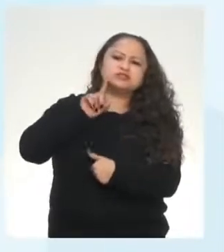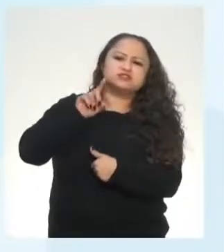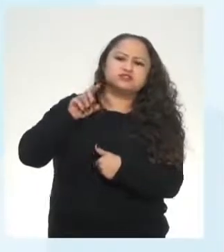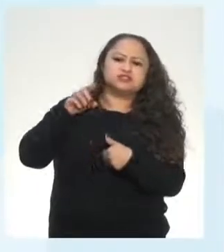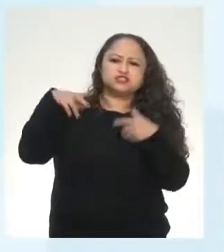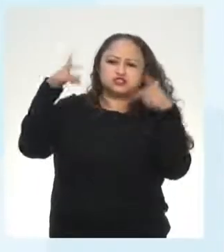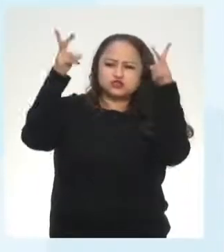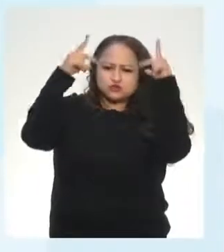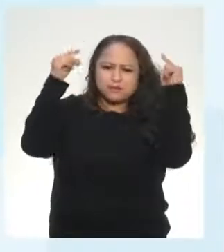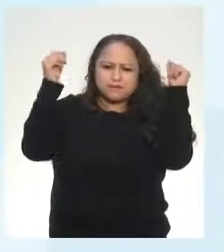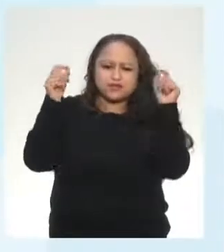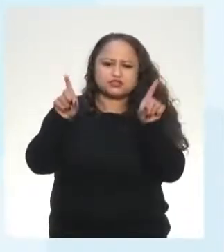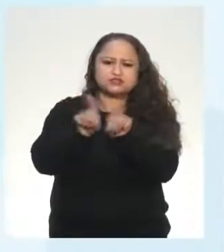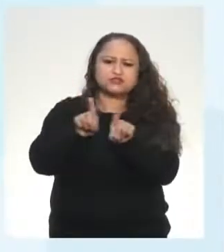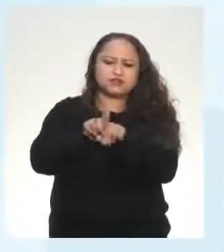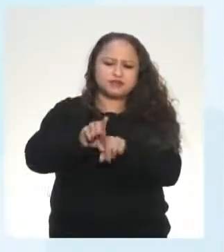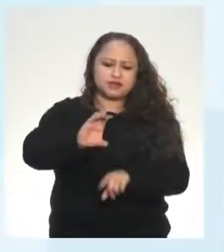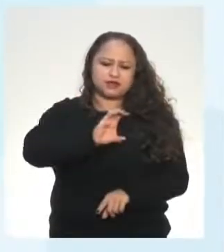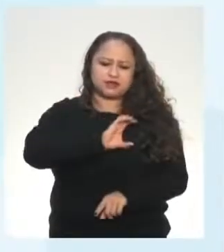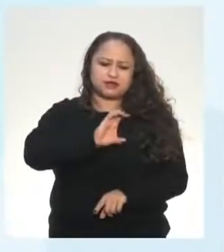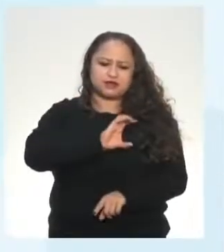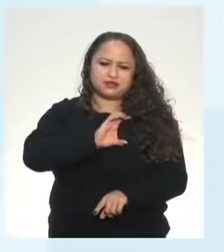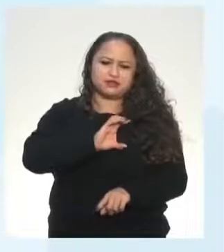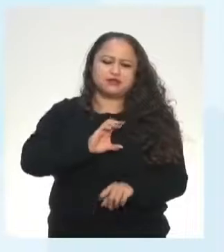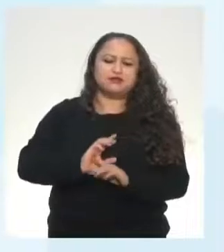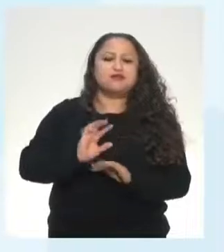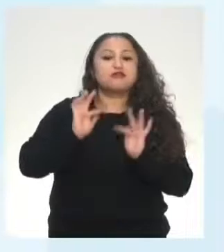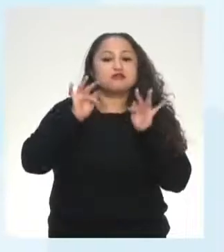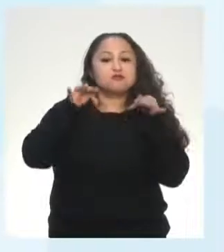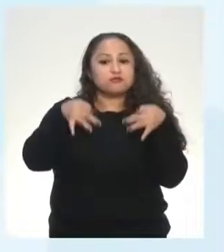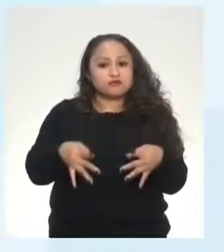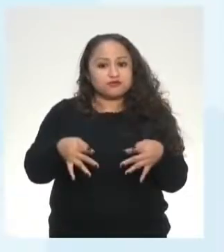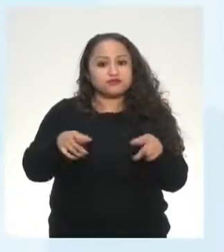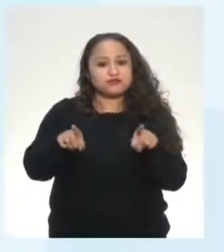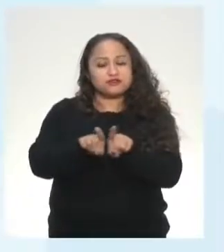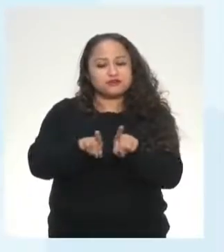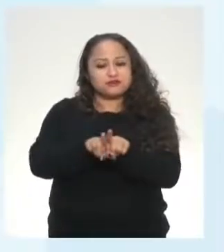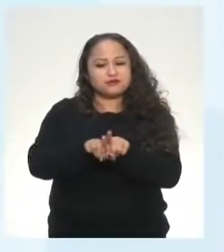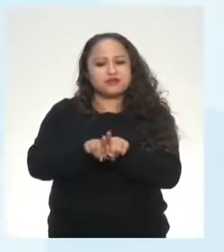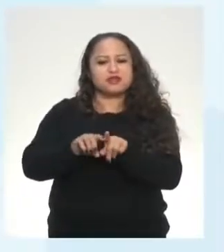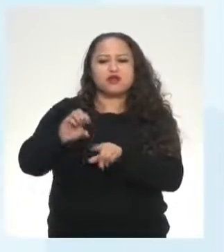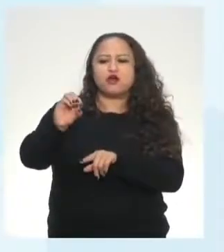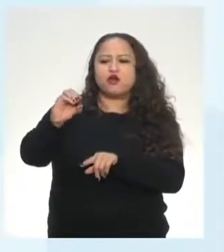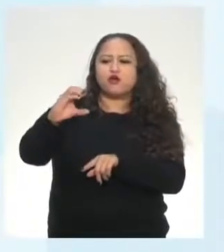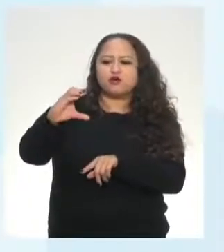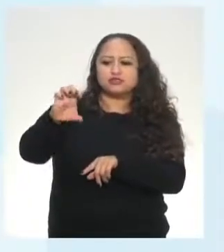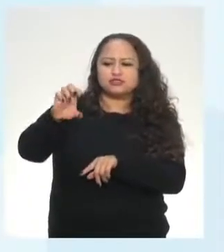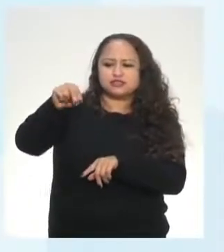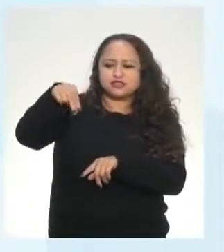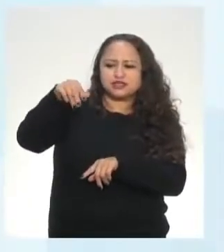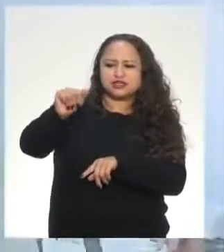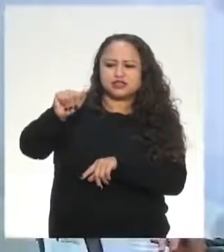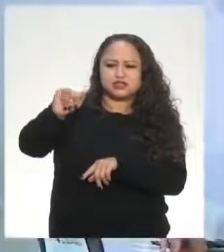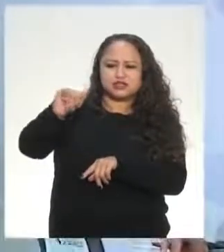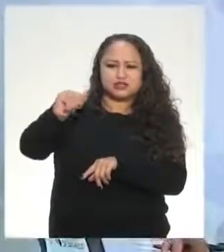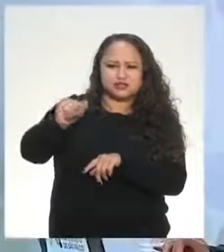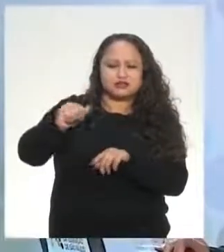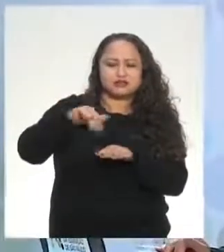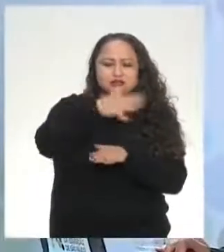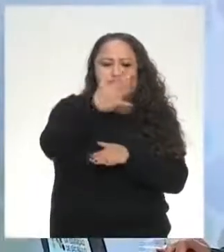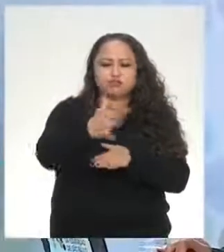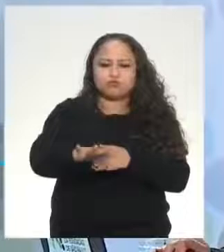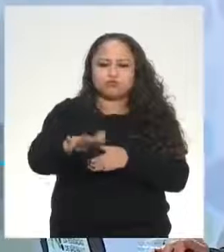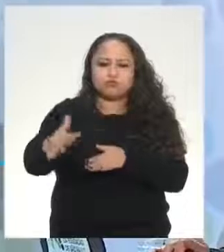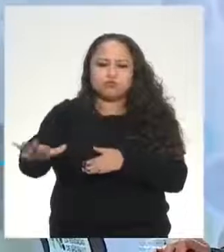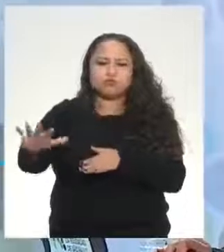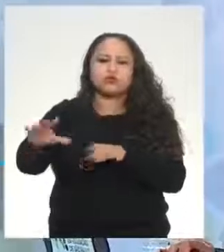um leve declínio aí em 2005, e, por último, a Oceania, né, que lá o nível sempre foi embaixo